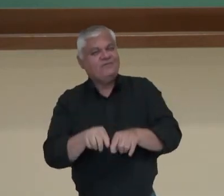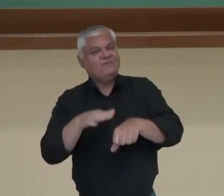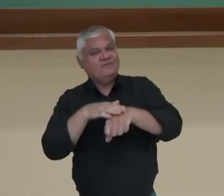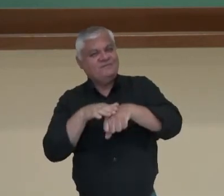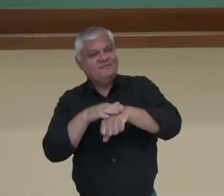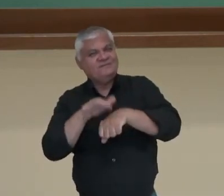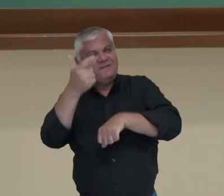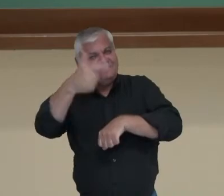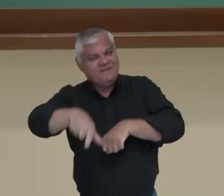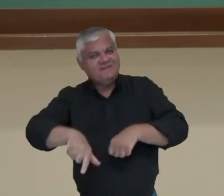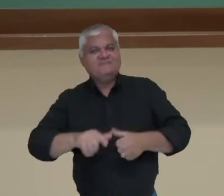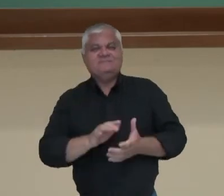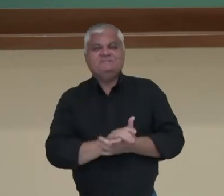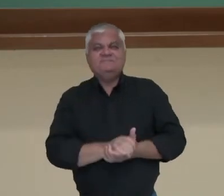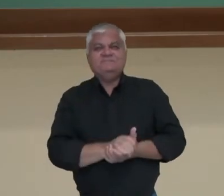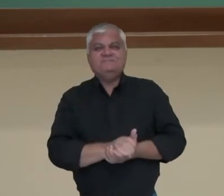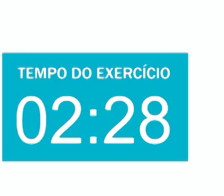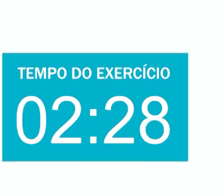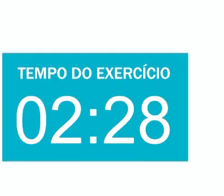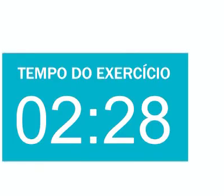pouquinho sobre o experimento.